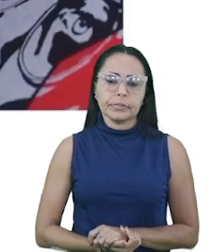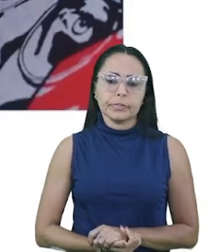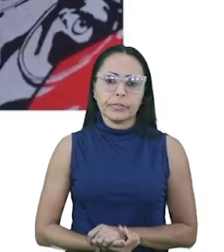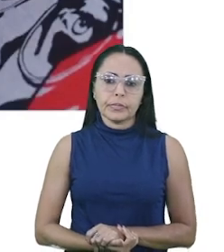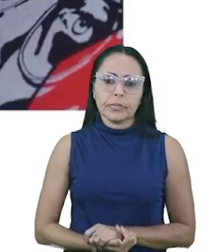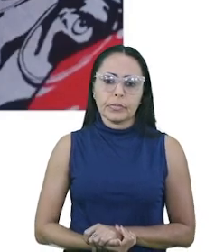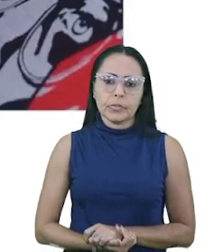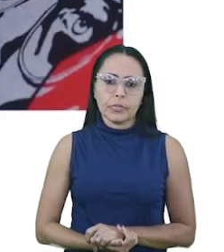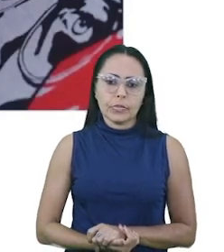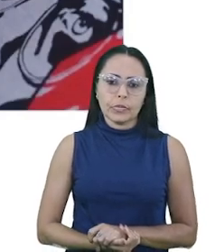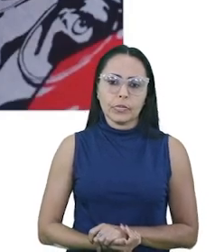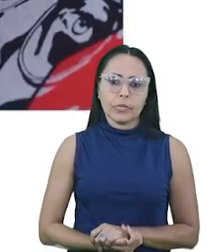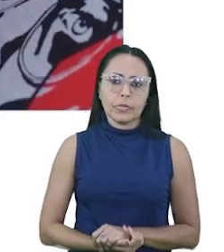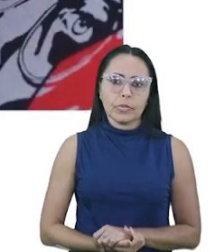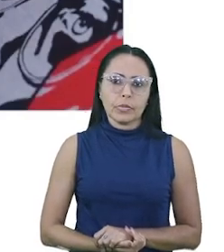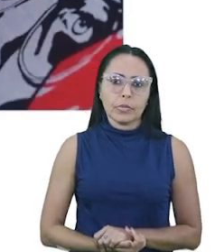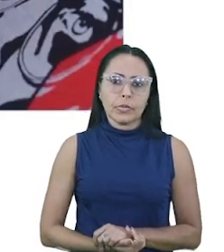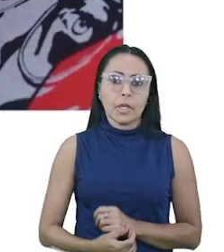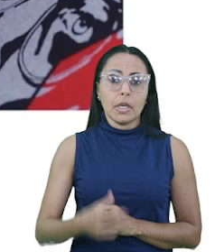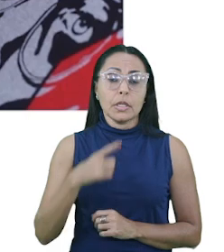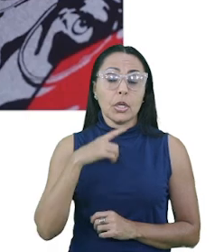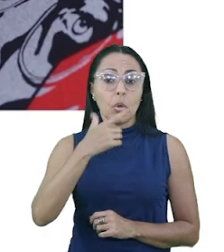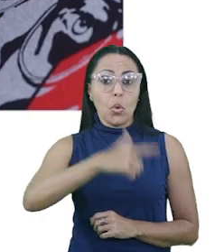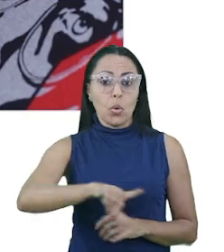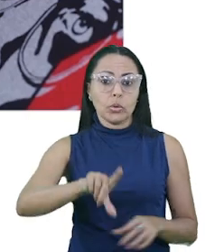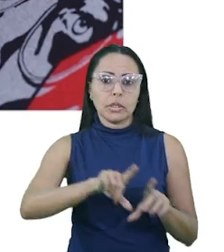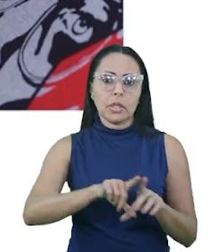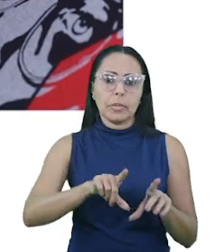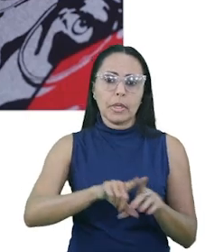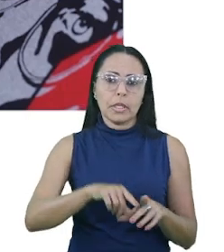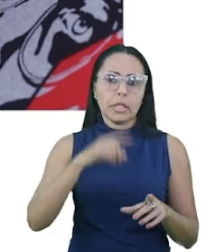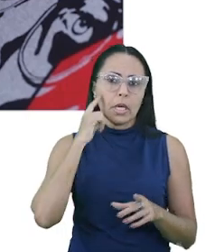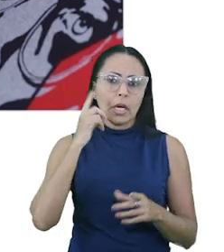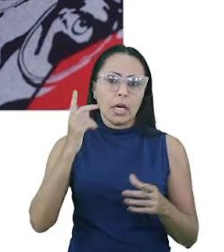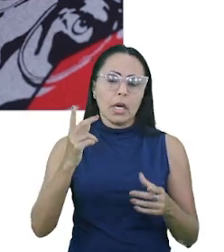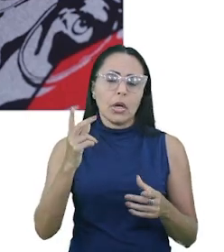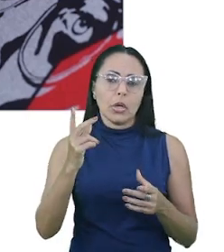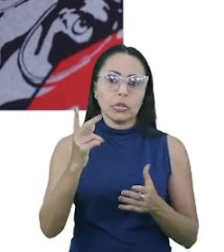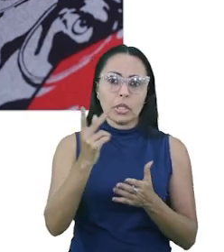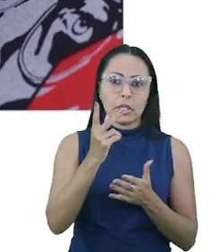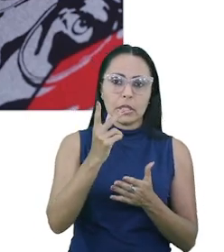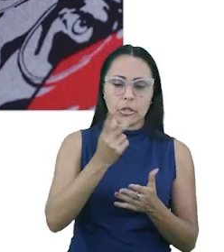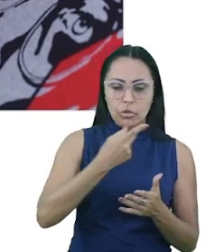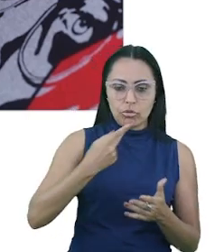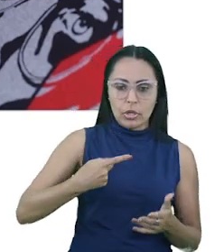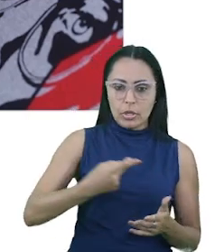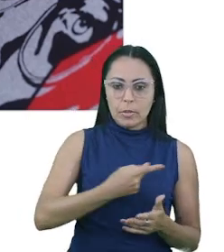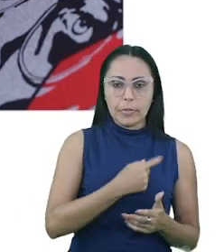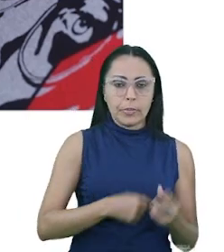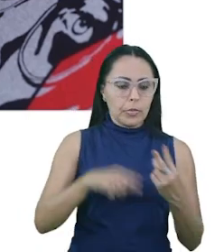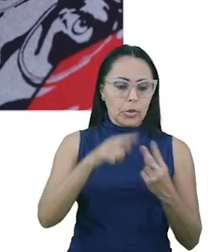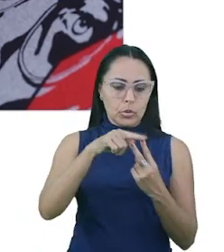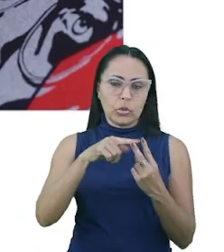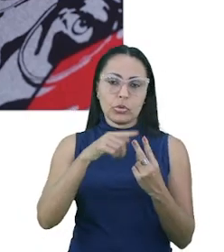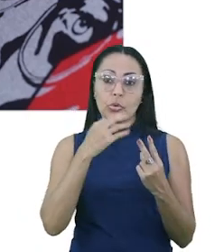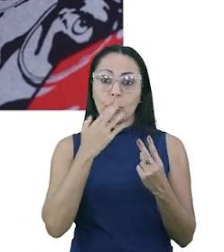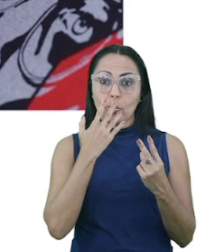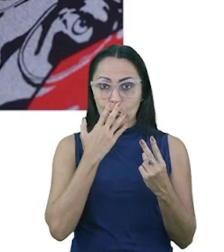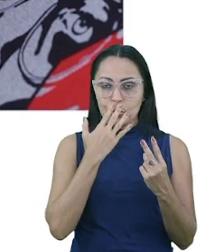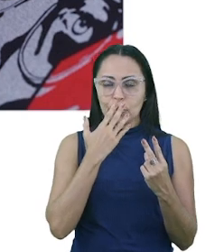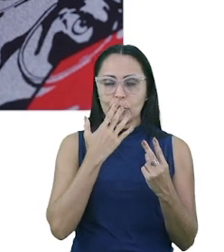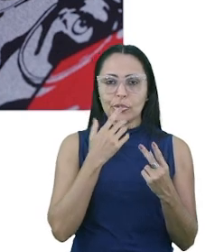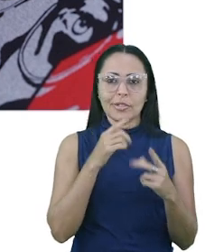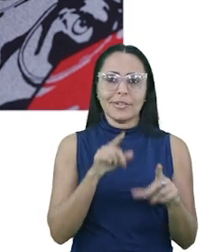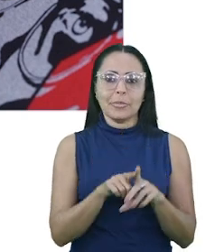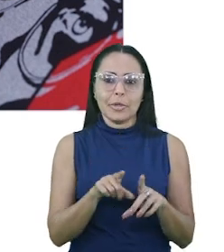Ah, aqui tem uma outra estampa que é bem Isso, bonita. essa é uma estampa com duas cores, né? No caso, a gente trabalha com a questão de registro